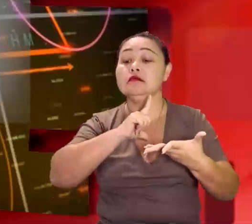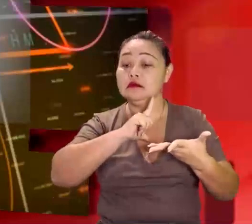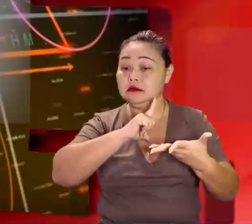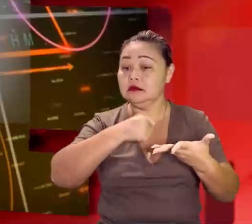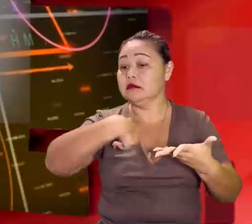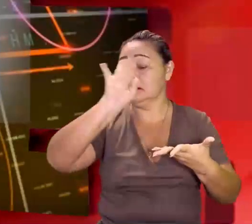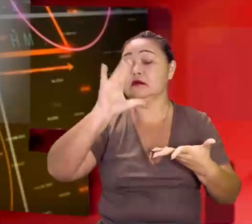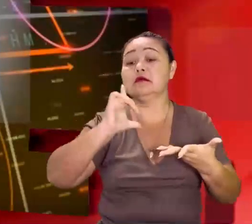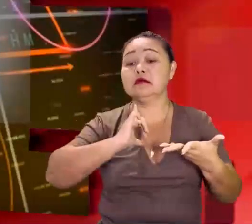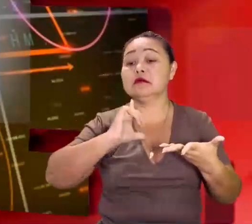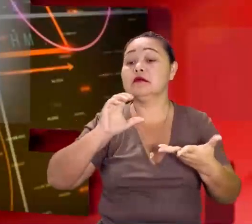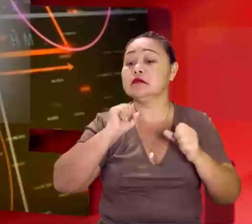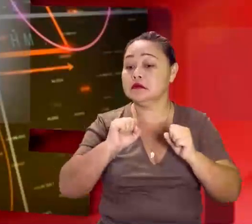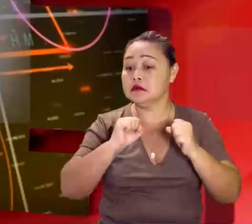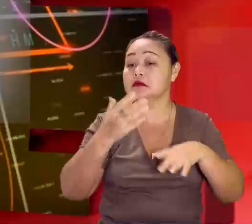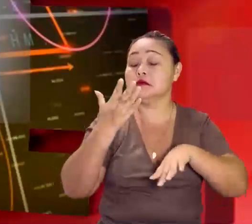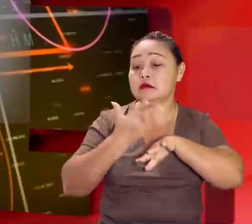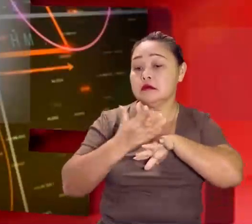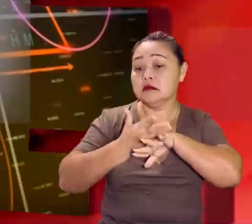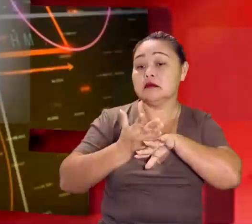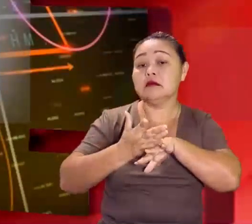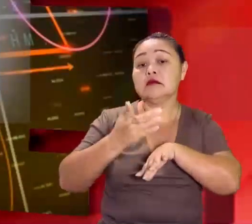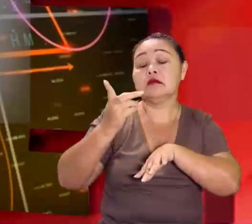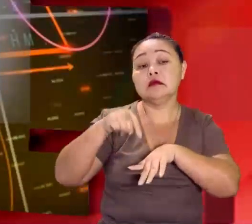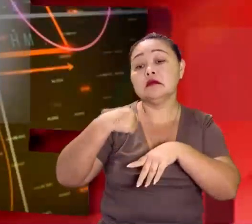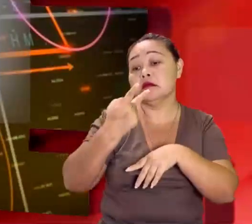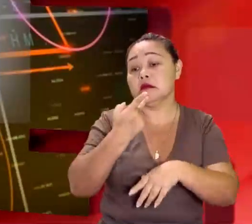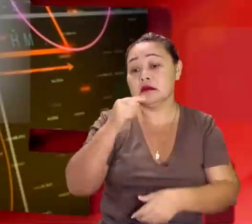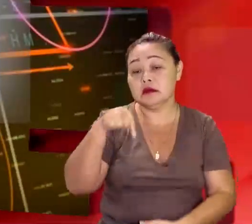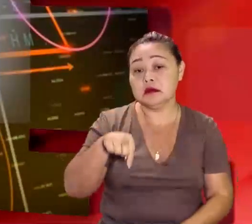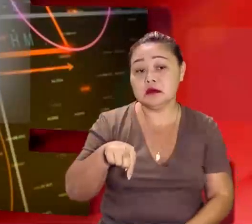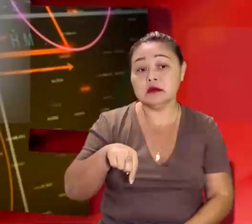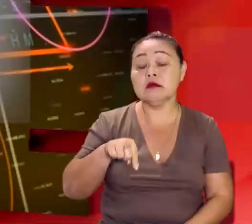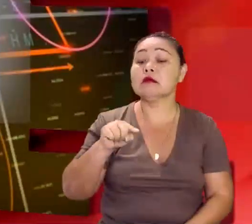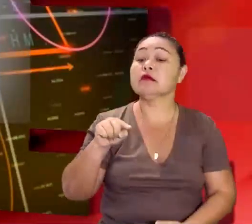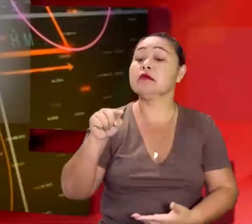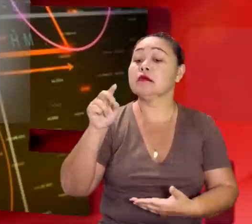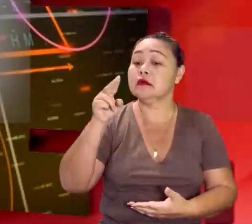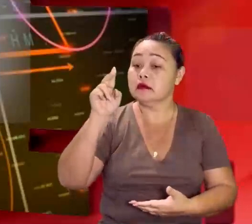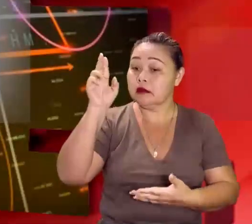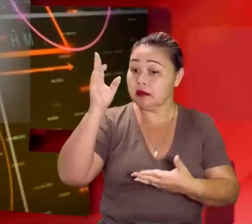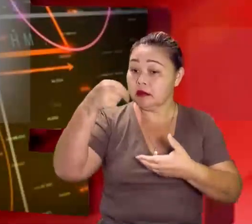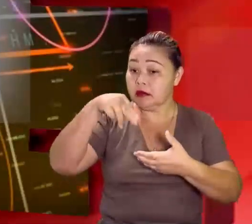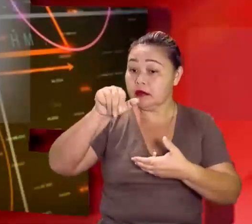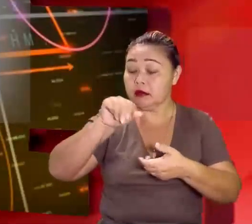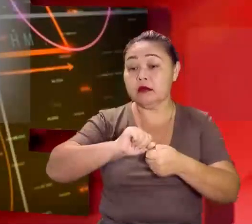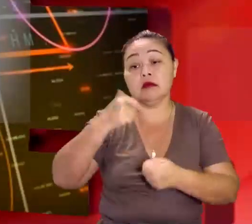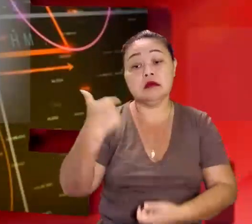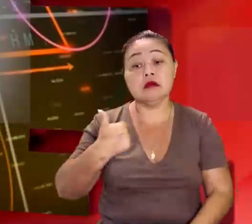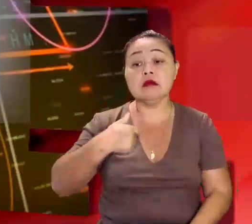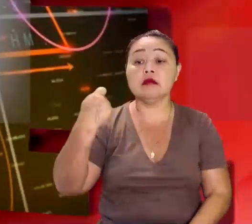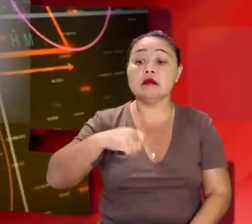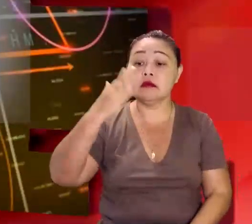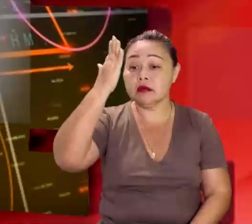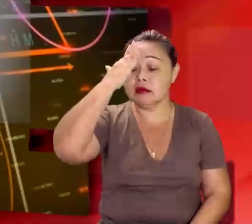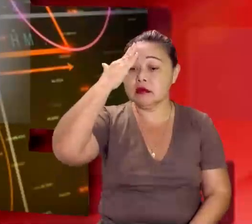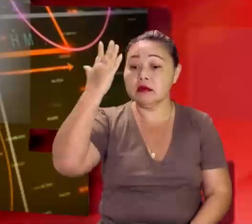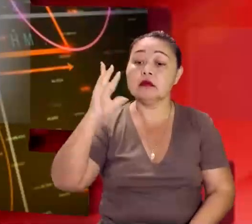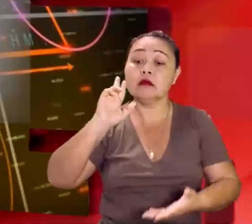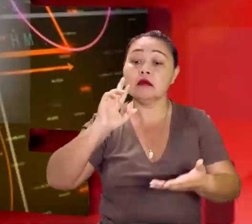pegar pesado aí, pode praticar, porque que nem já foi falado, né? Na unidade 2, a gente vai precisar que você saiba resolver